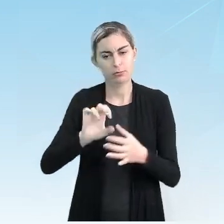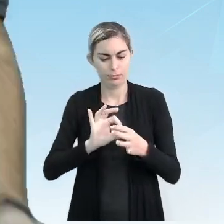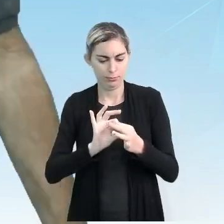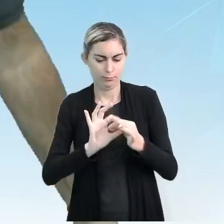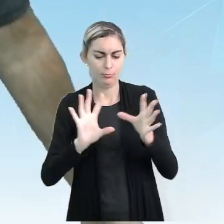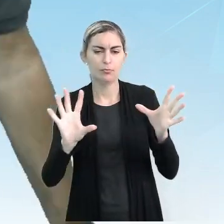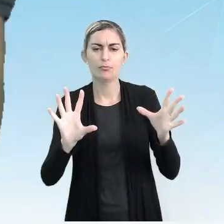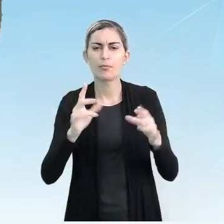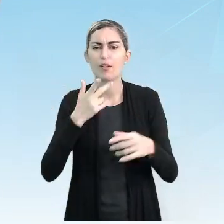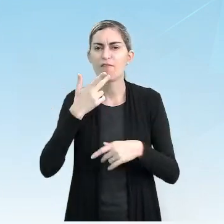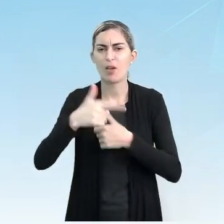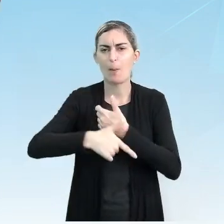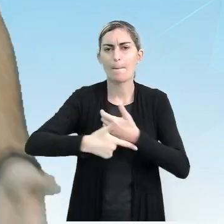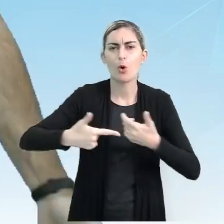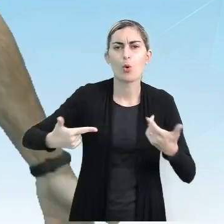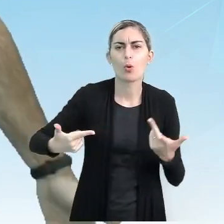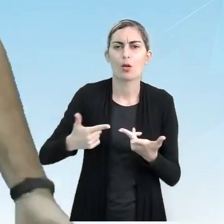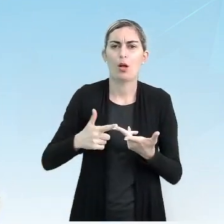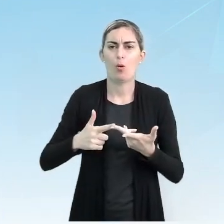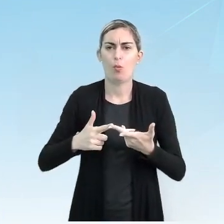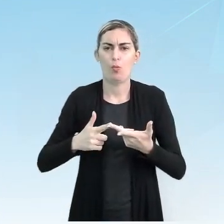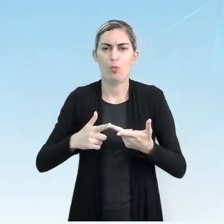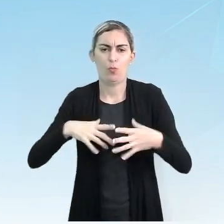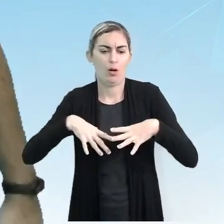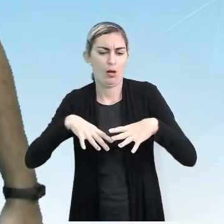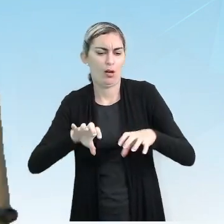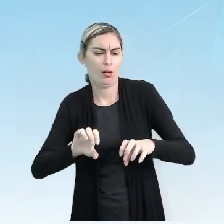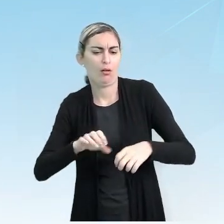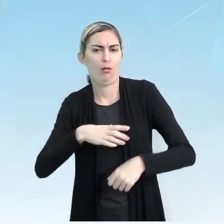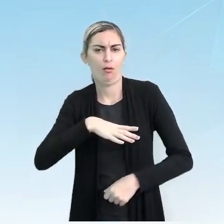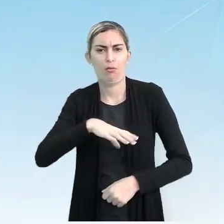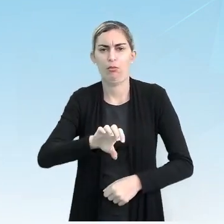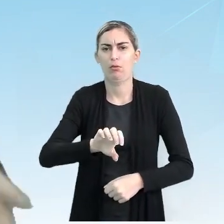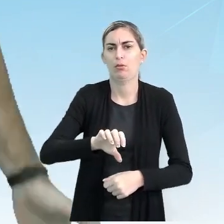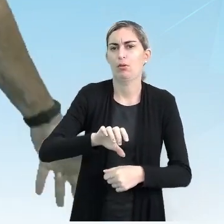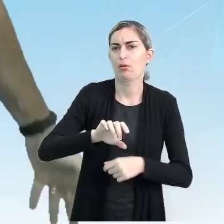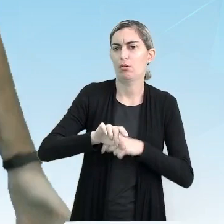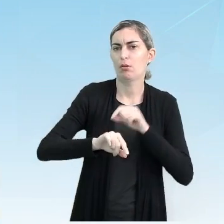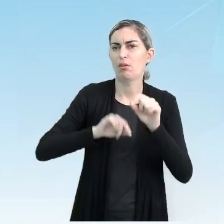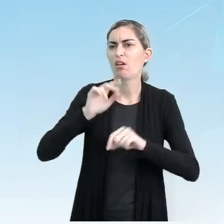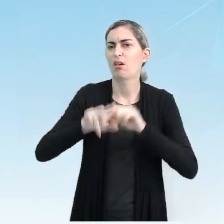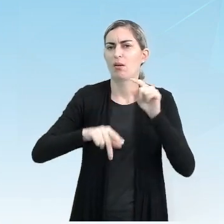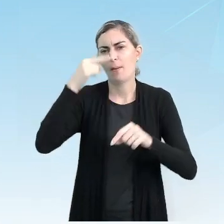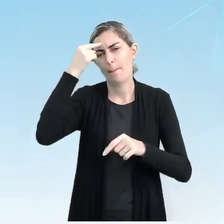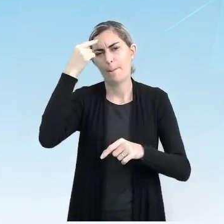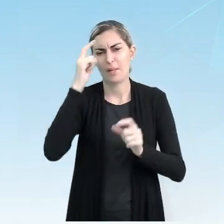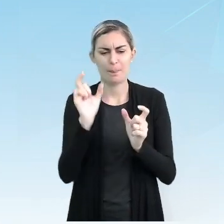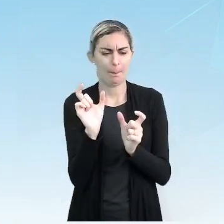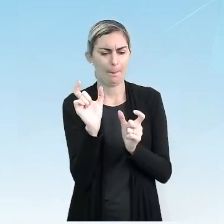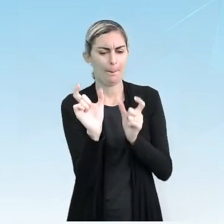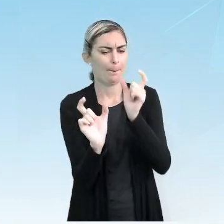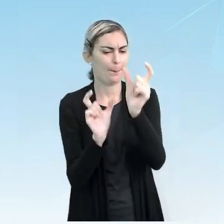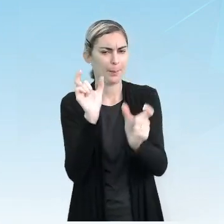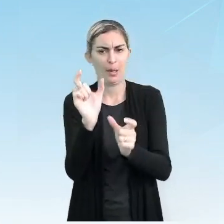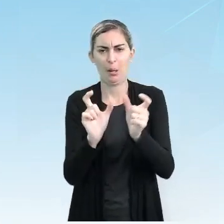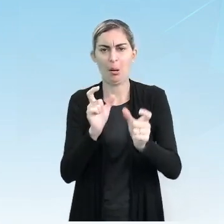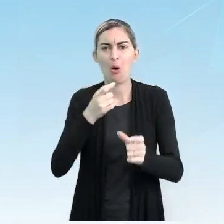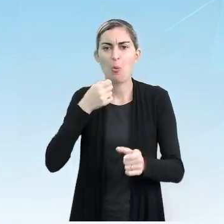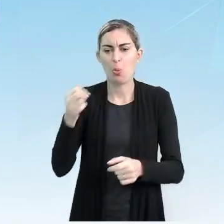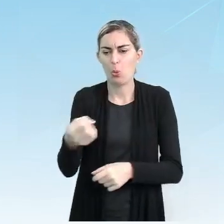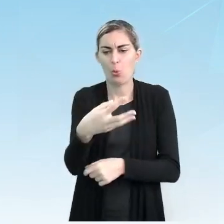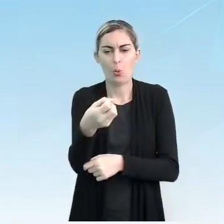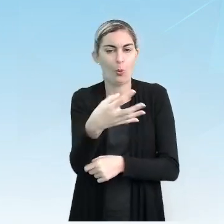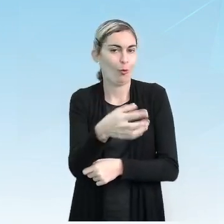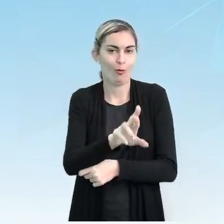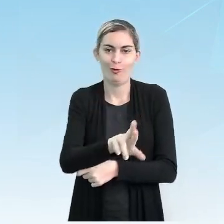fala em moral, tanto se fala em ética, tá? E muitas das vezes a gente pensa que são termos que são recentes. E não são